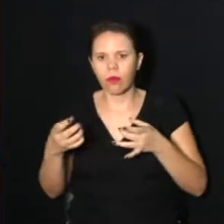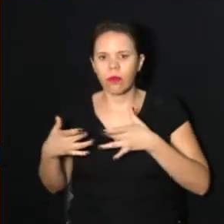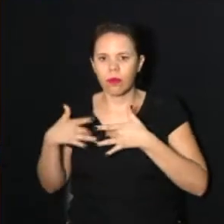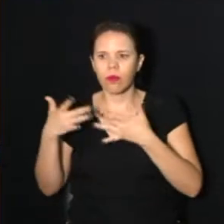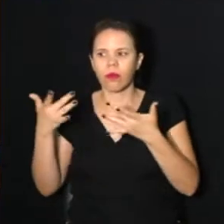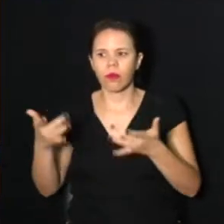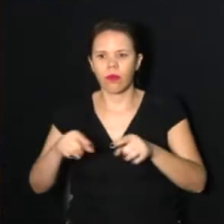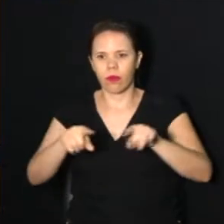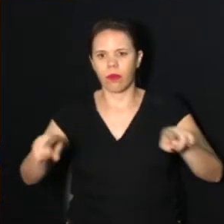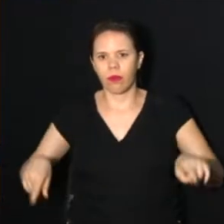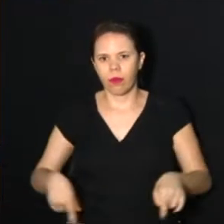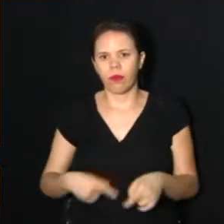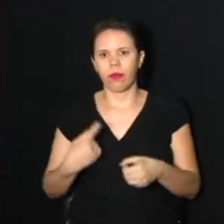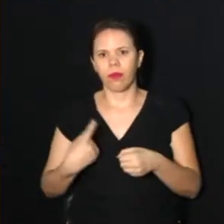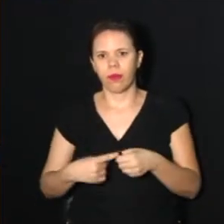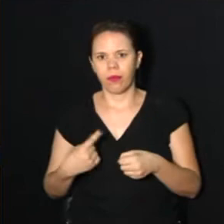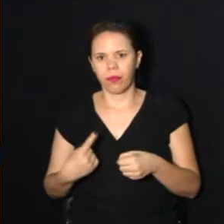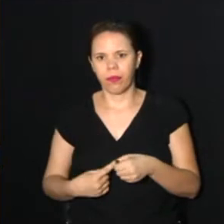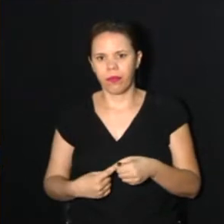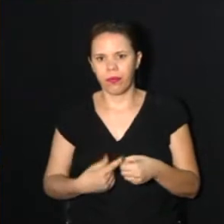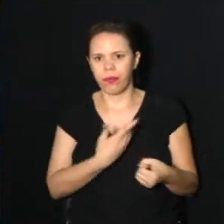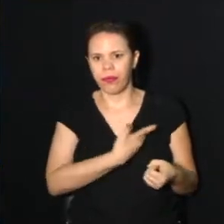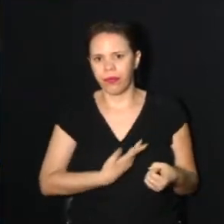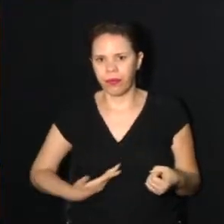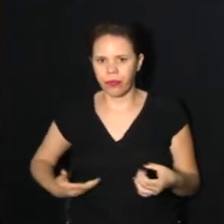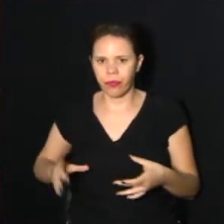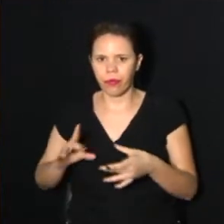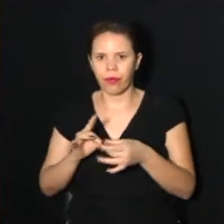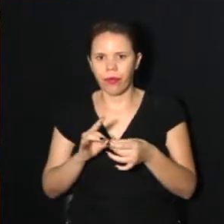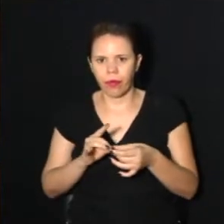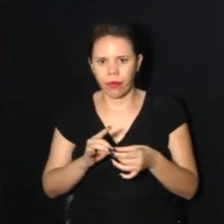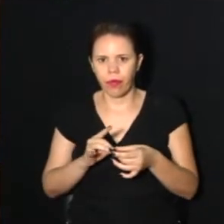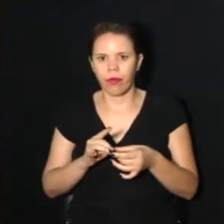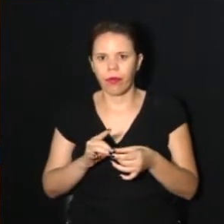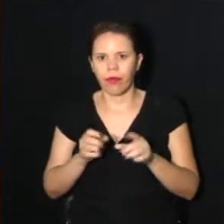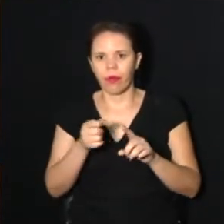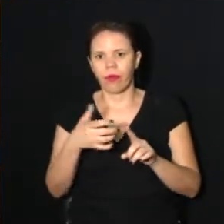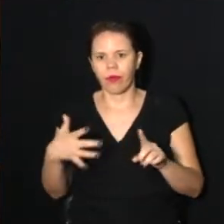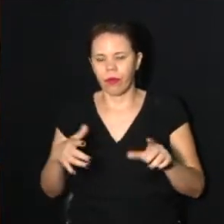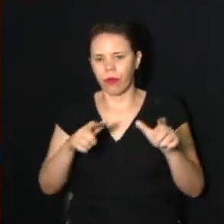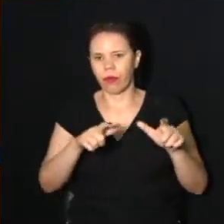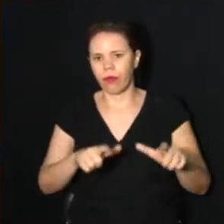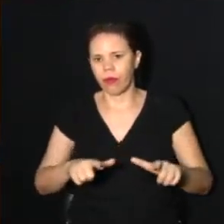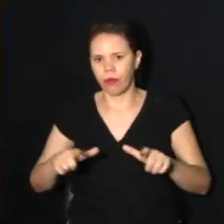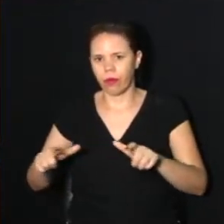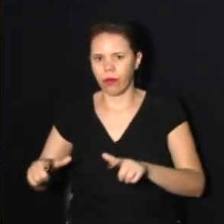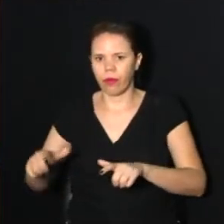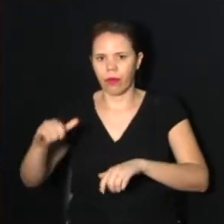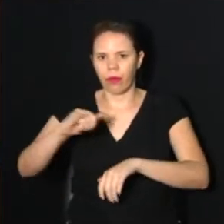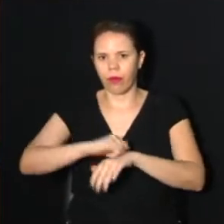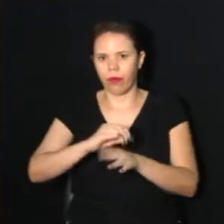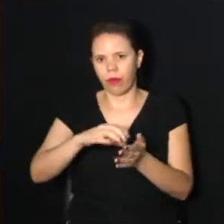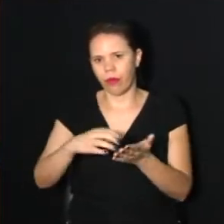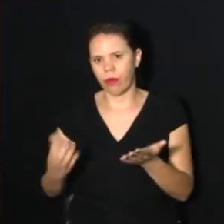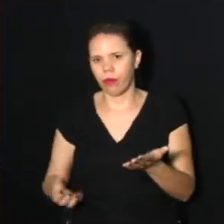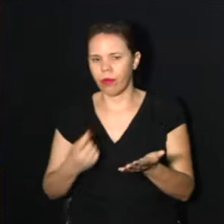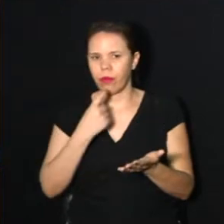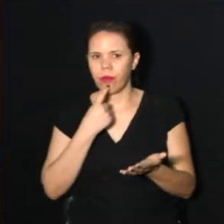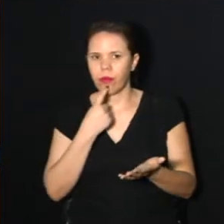de propriedade do município à União para fins de expansão da área do aeroporto de Viracopos, em Campinas.